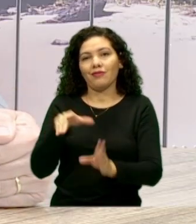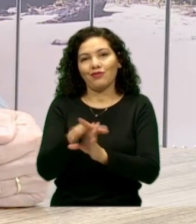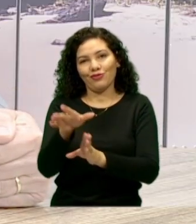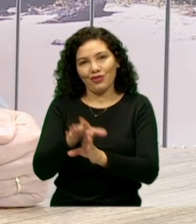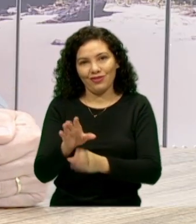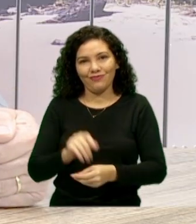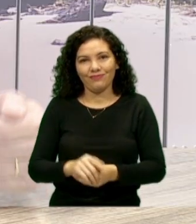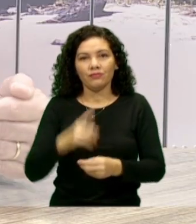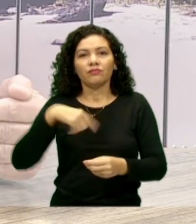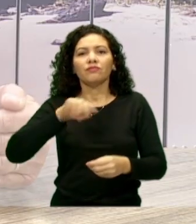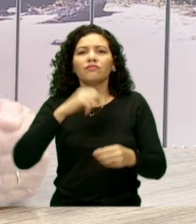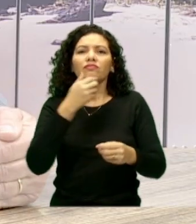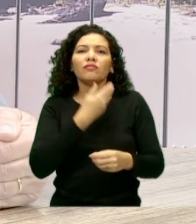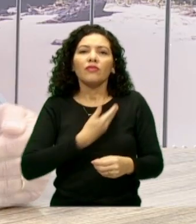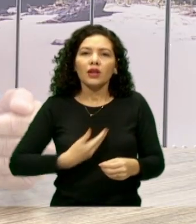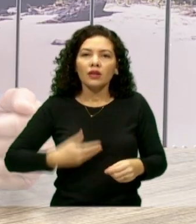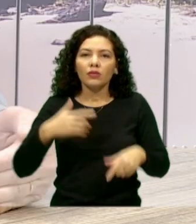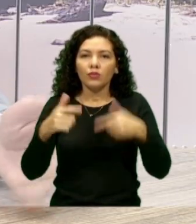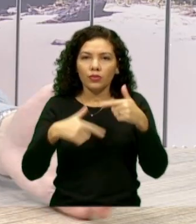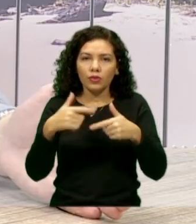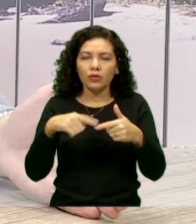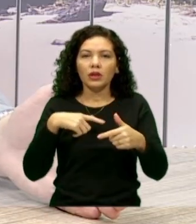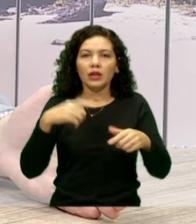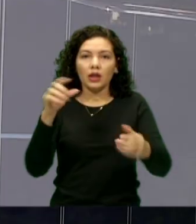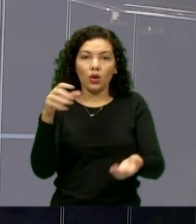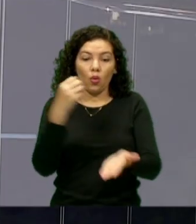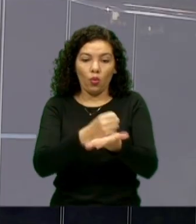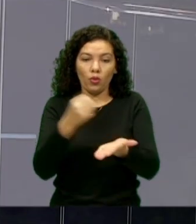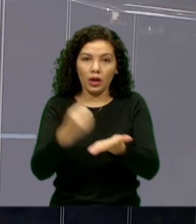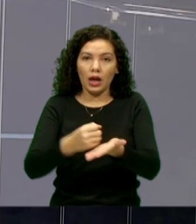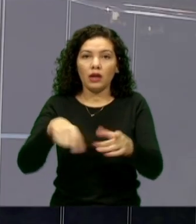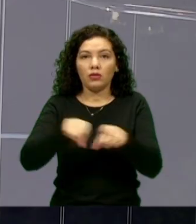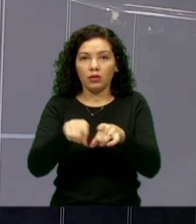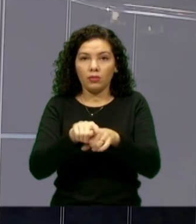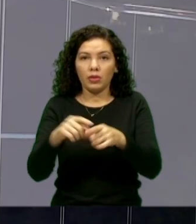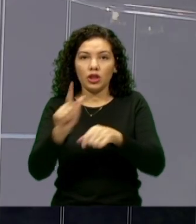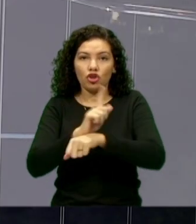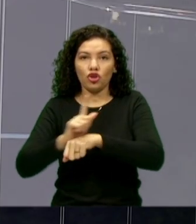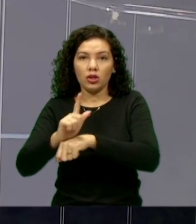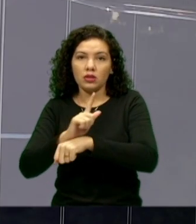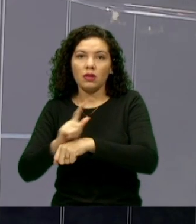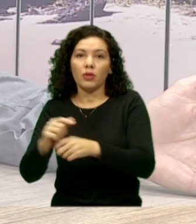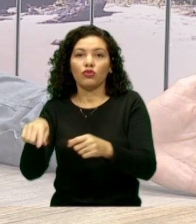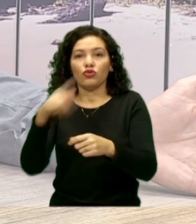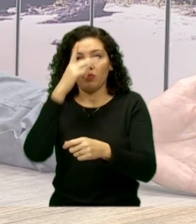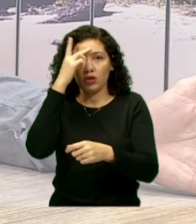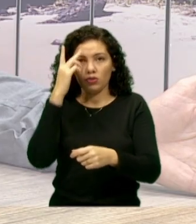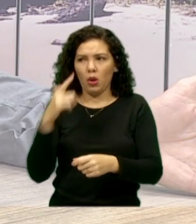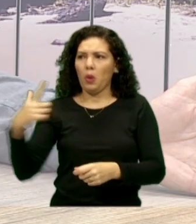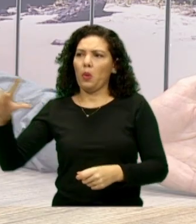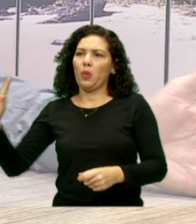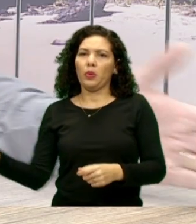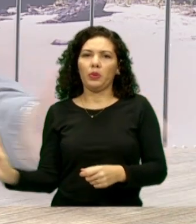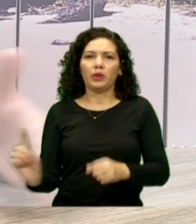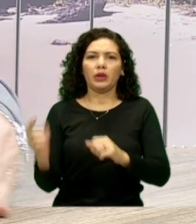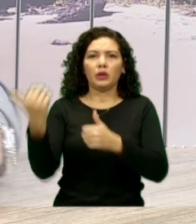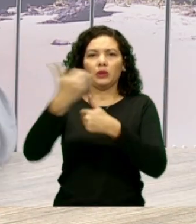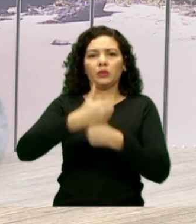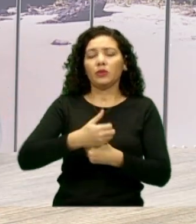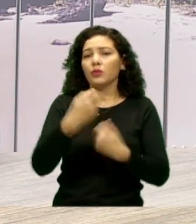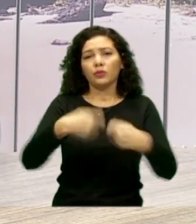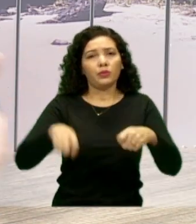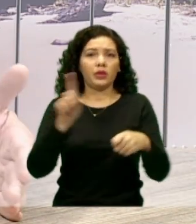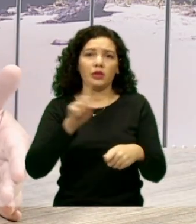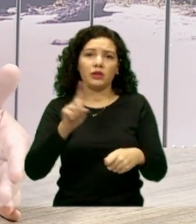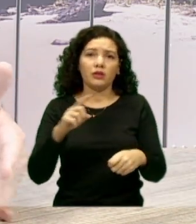serviço público é contratação e gerenciamento de pessoas. Nós não precisamos de um terceiro para isso. Quando que